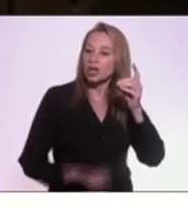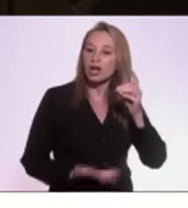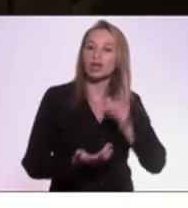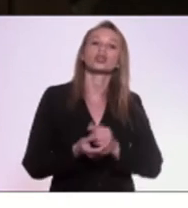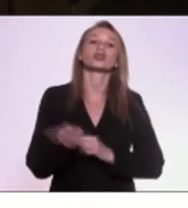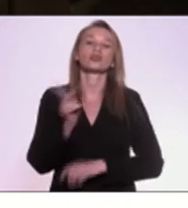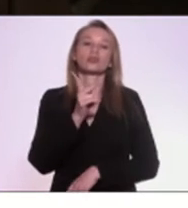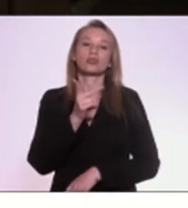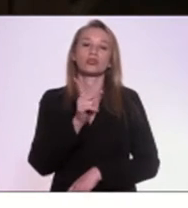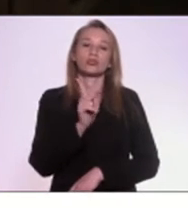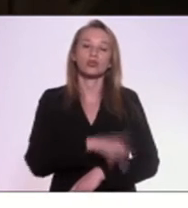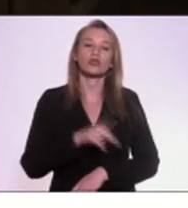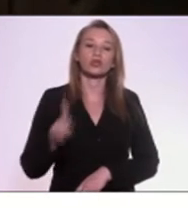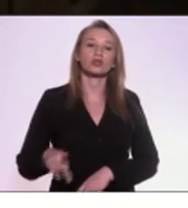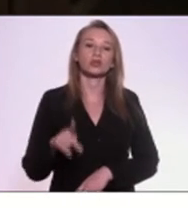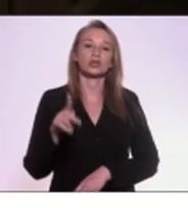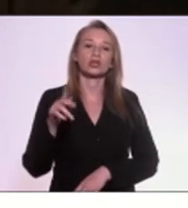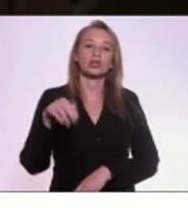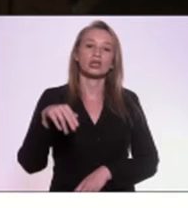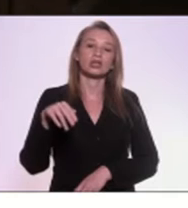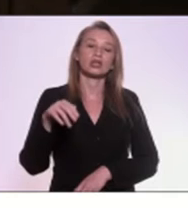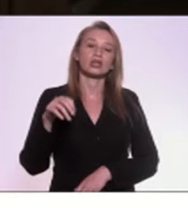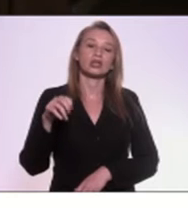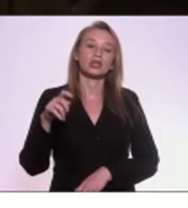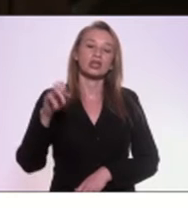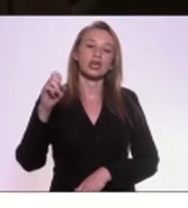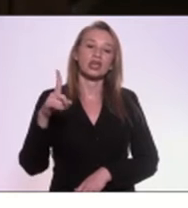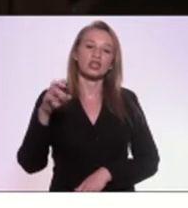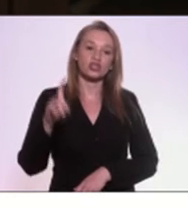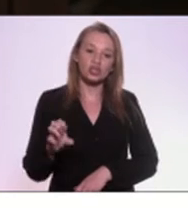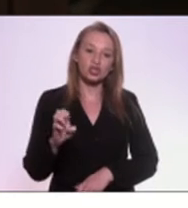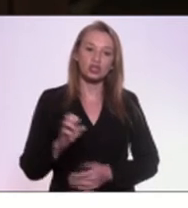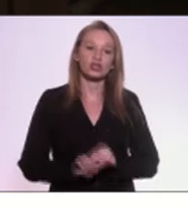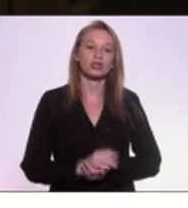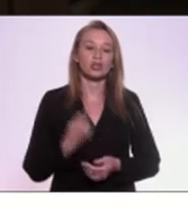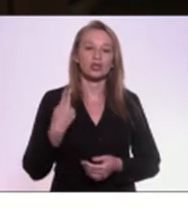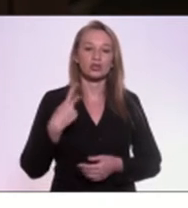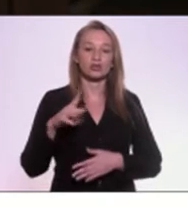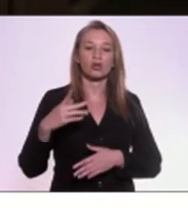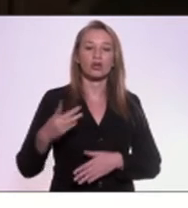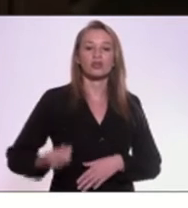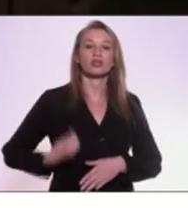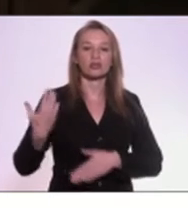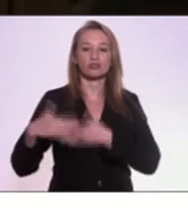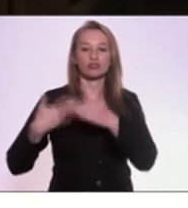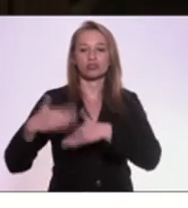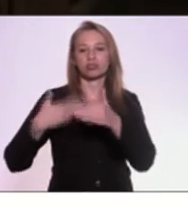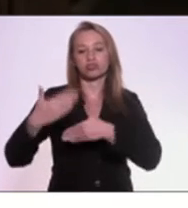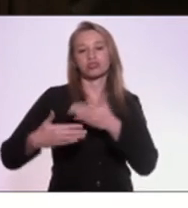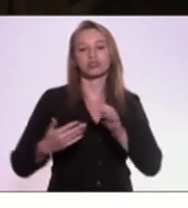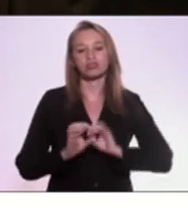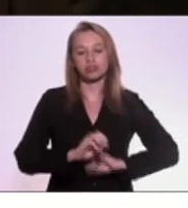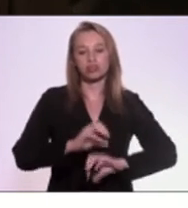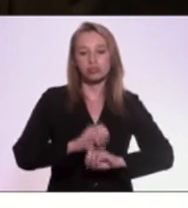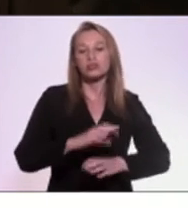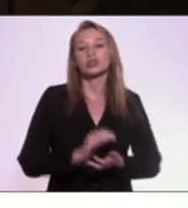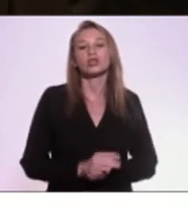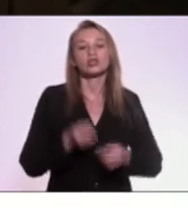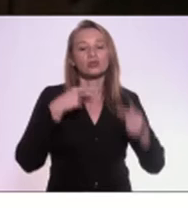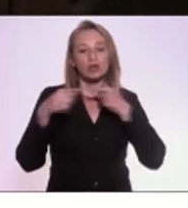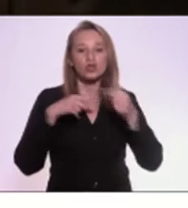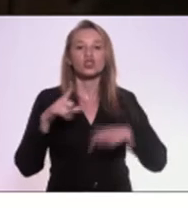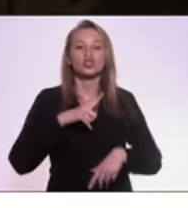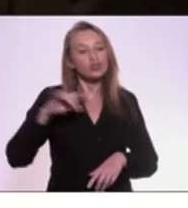à professora Regina Leite Garcia, à sua obra, ao seu legado, à sua trajetória no campo da educação. E no debate tive